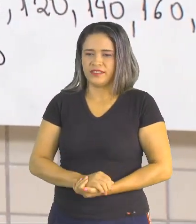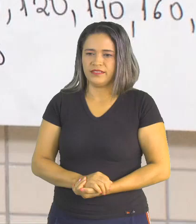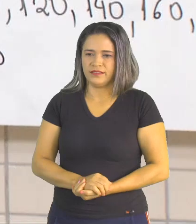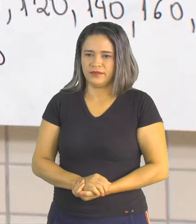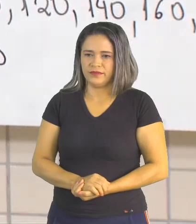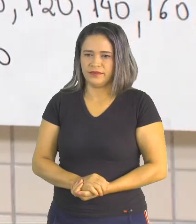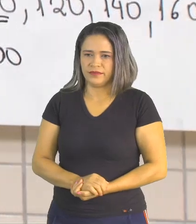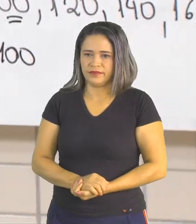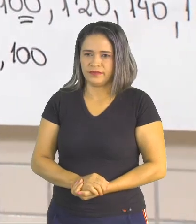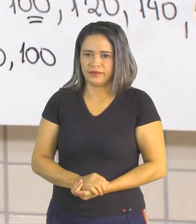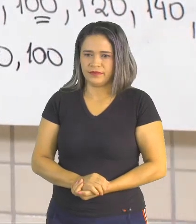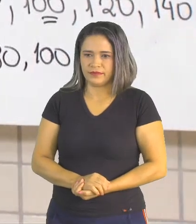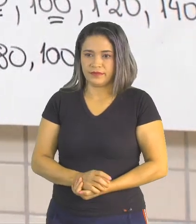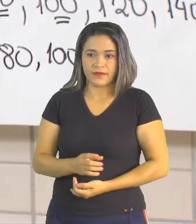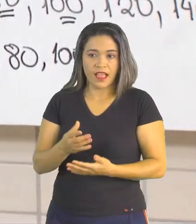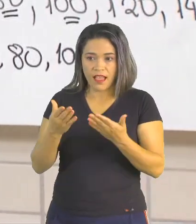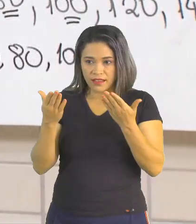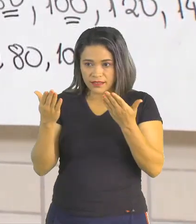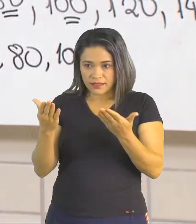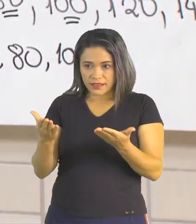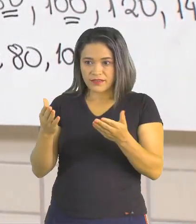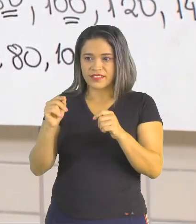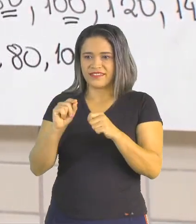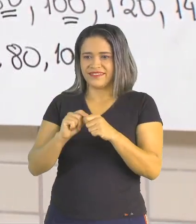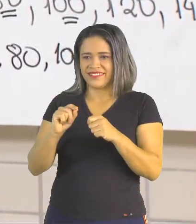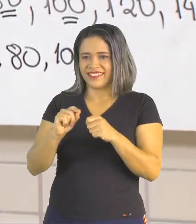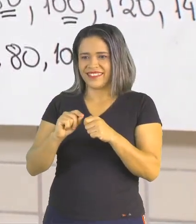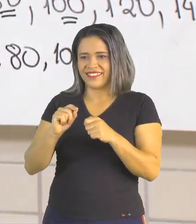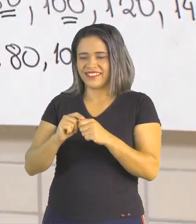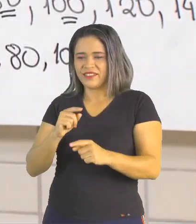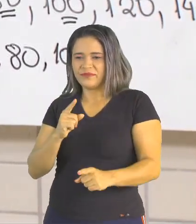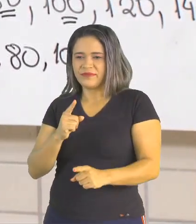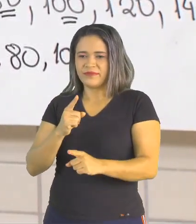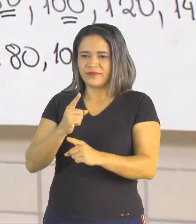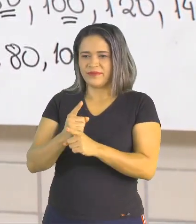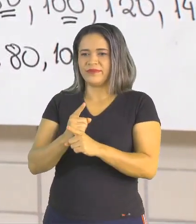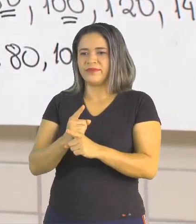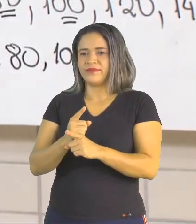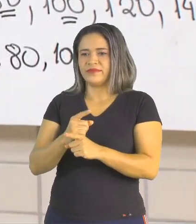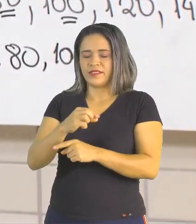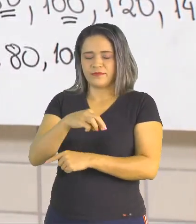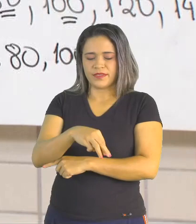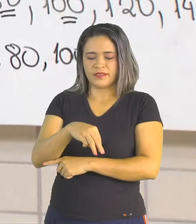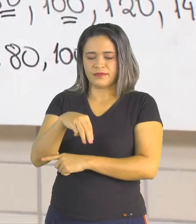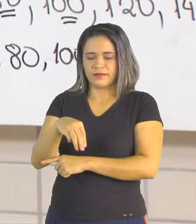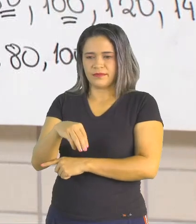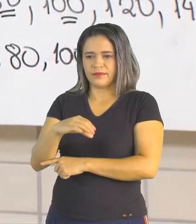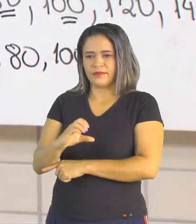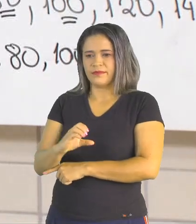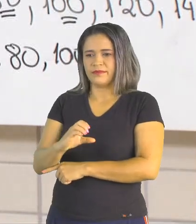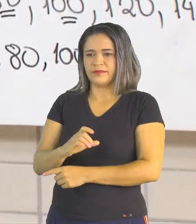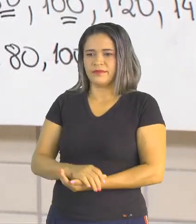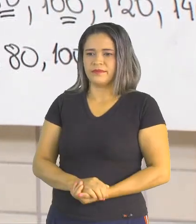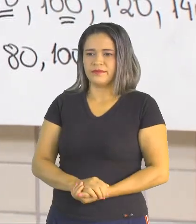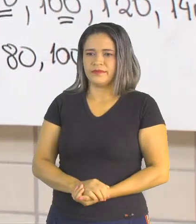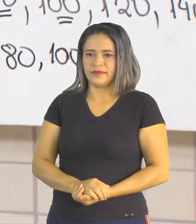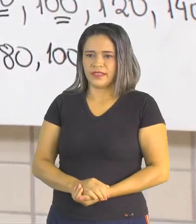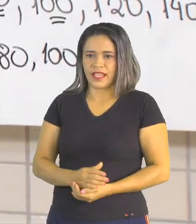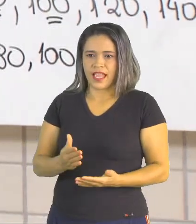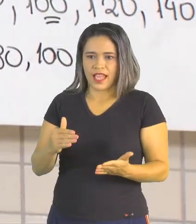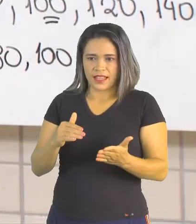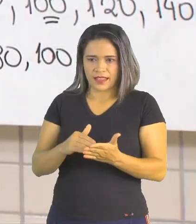20. Era assim que você fazia para encontrar o mínimo múltiplo comum. Até aqui